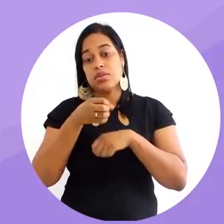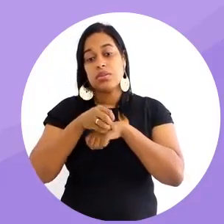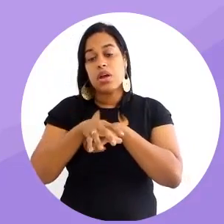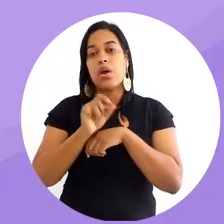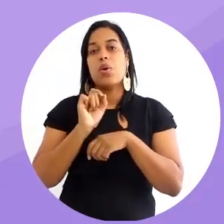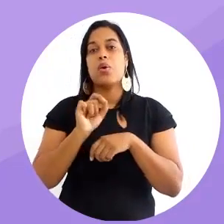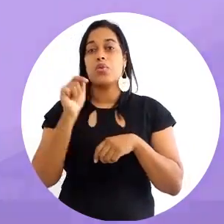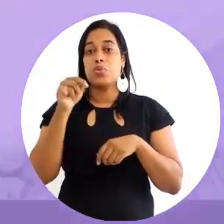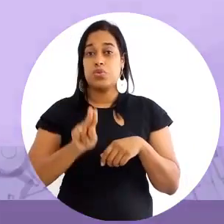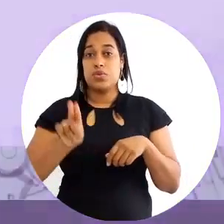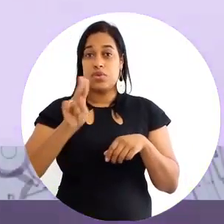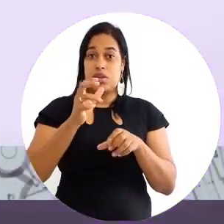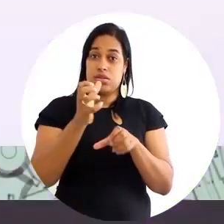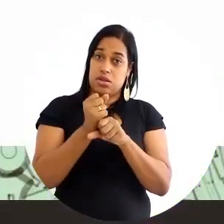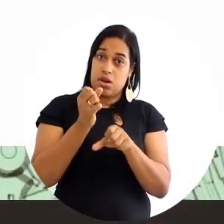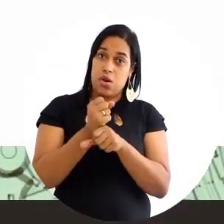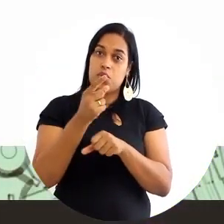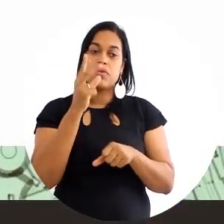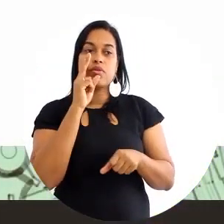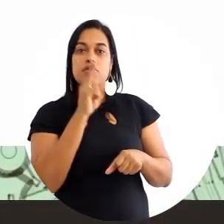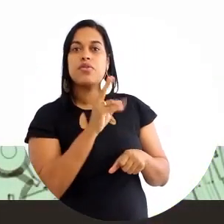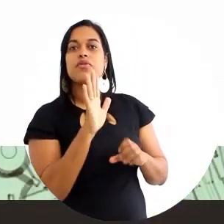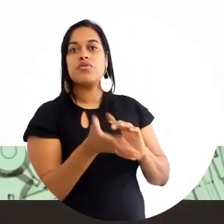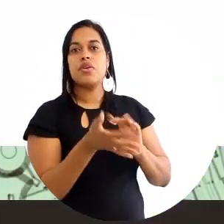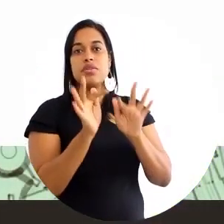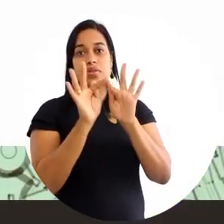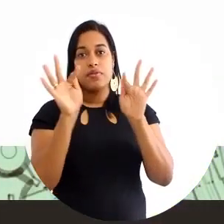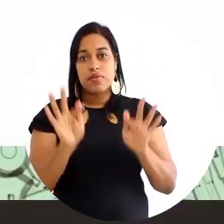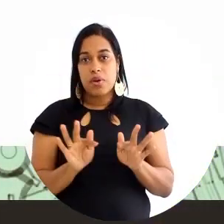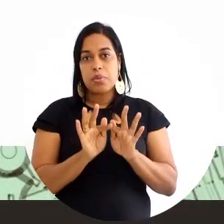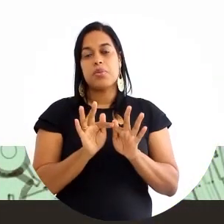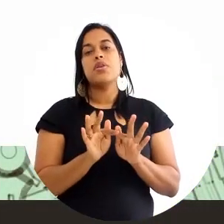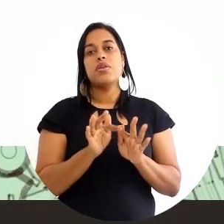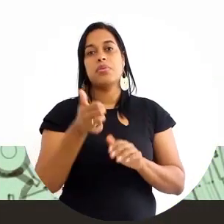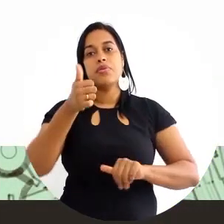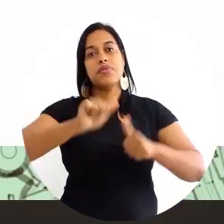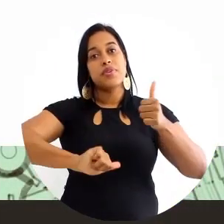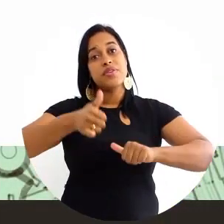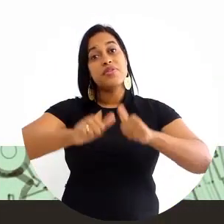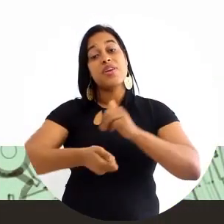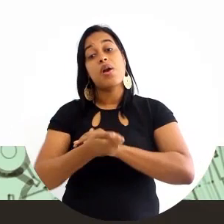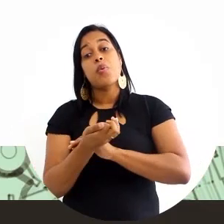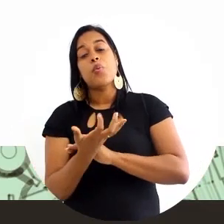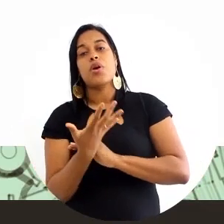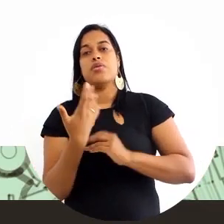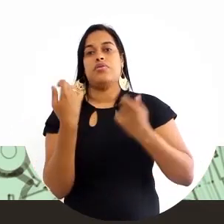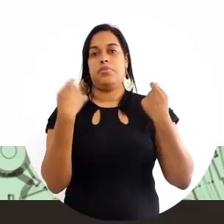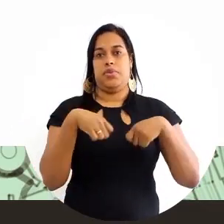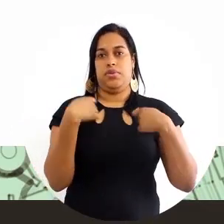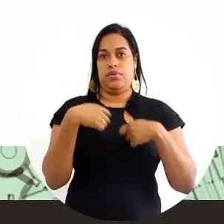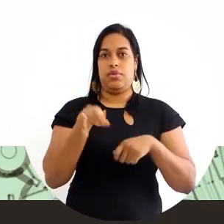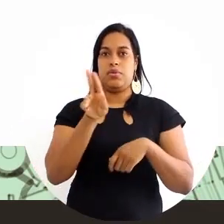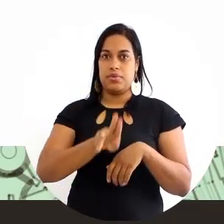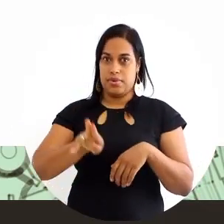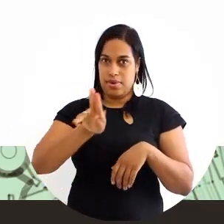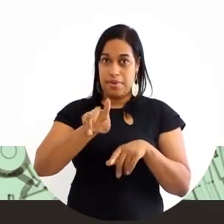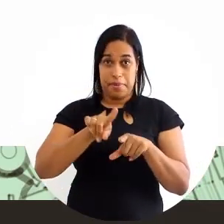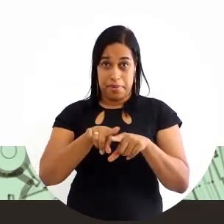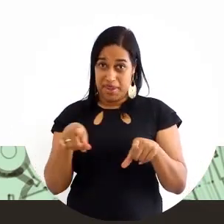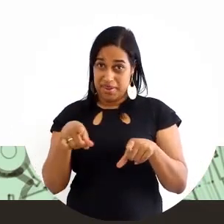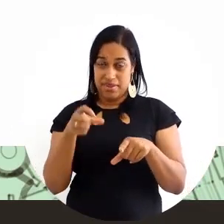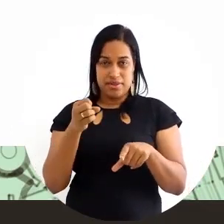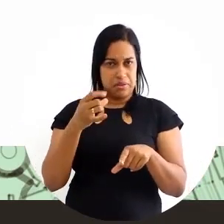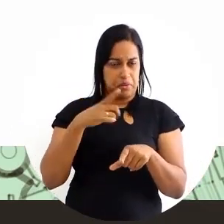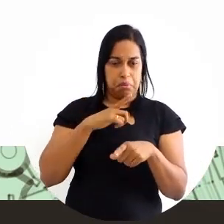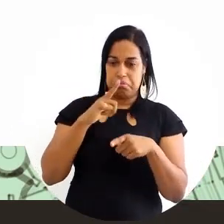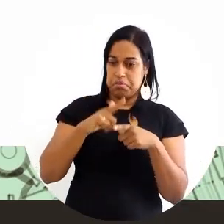dica é usar esse cálculozinho aí que vocês estão vendo, essa fórmula para verificar quanto de rejunte é necessário.